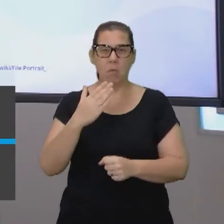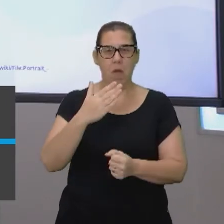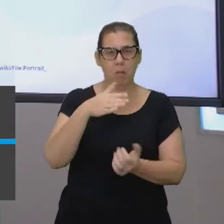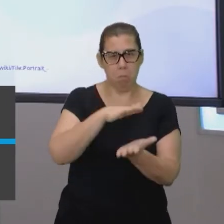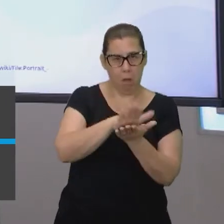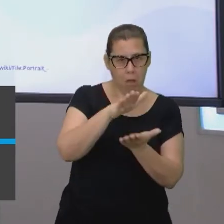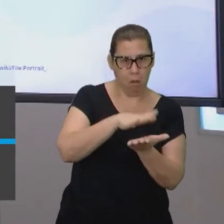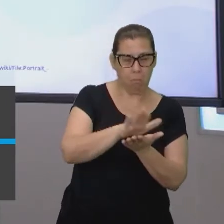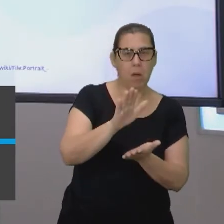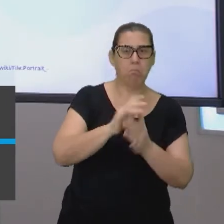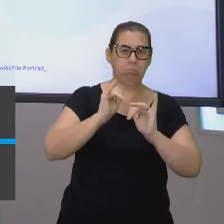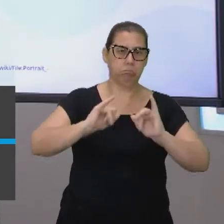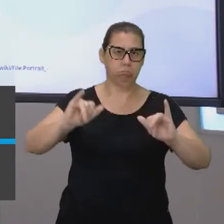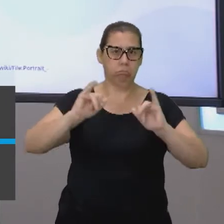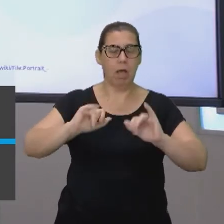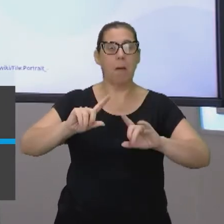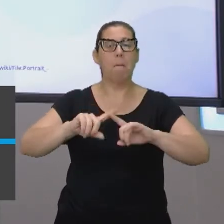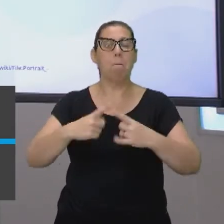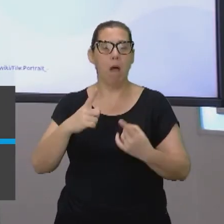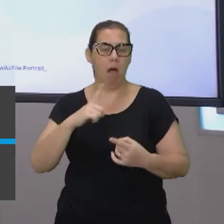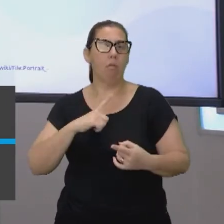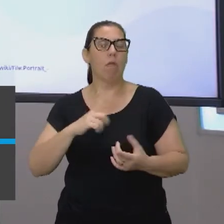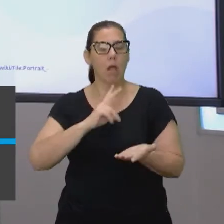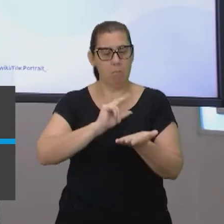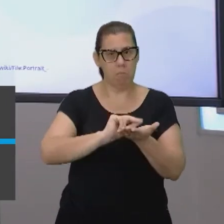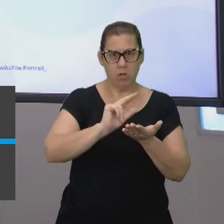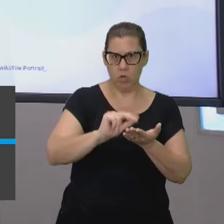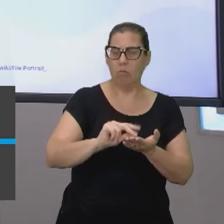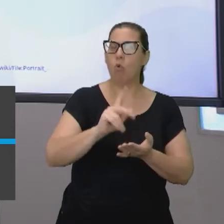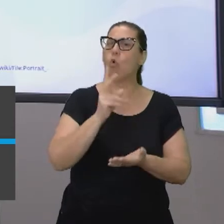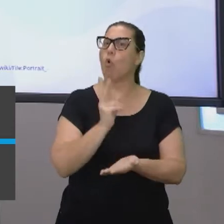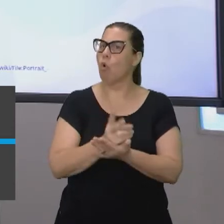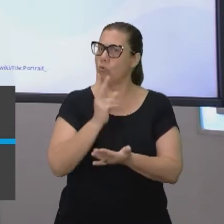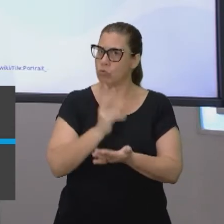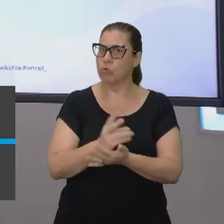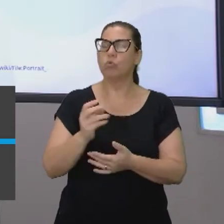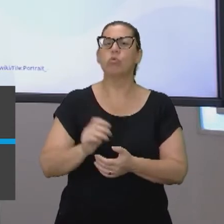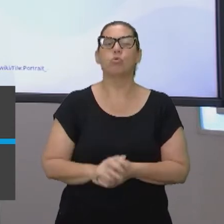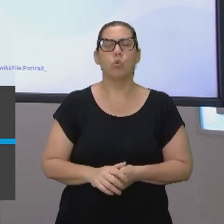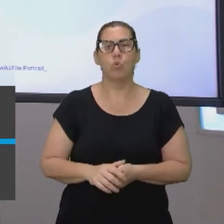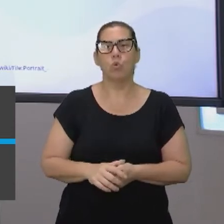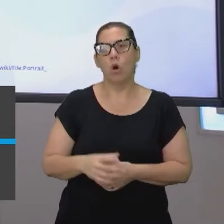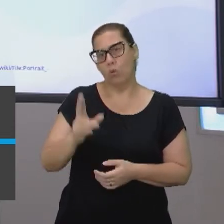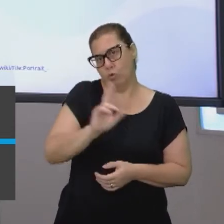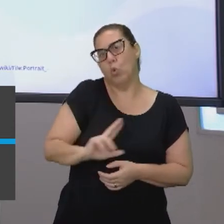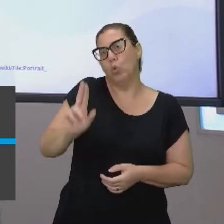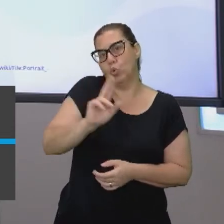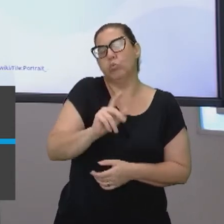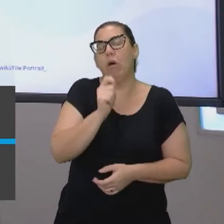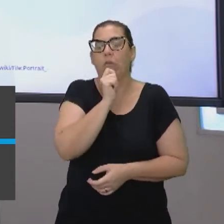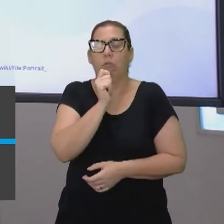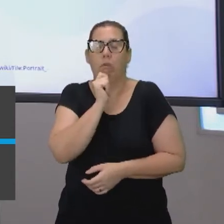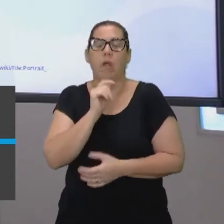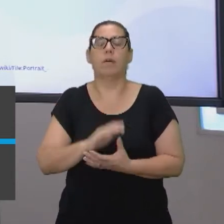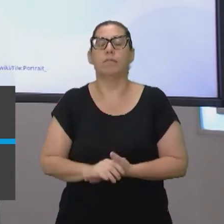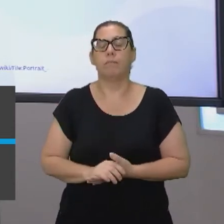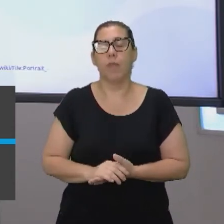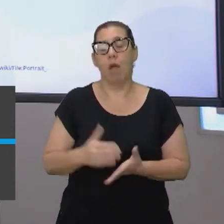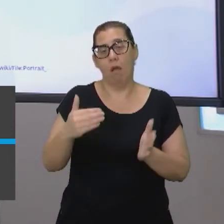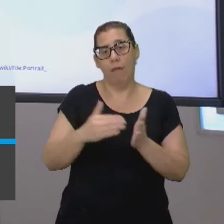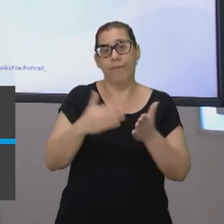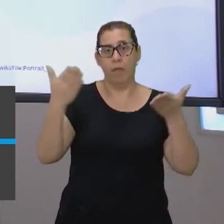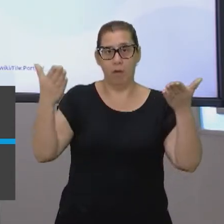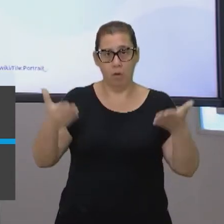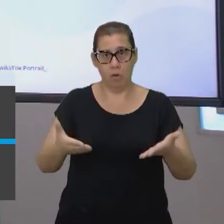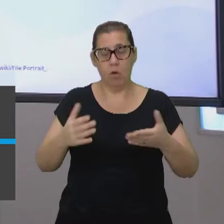mas tem muitas coisas nesse artigo que permanecem atuais, e ele também, o Ricardo Antunes, até hoje ele tem